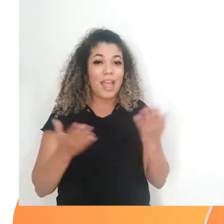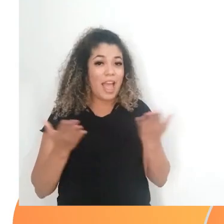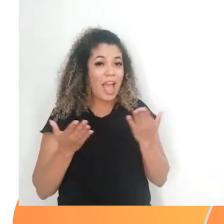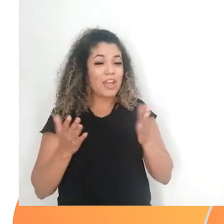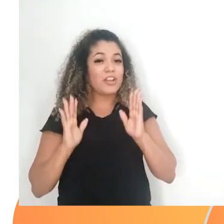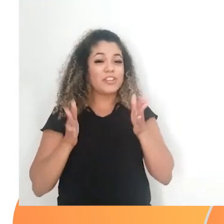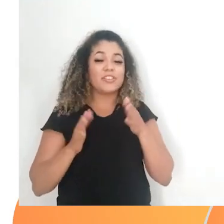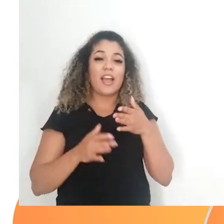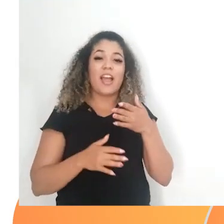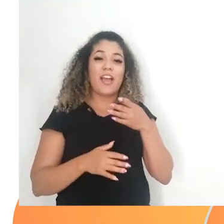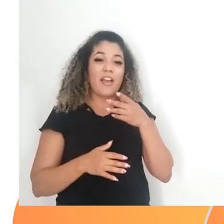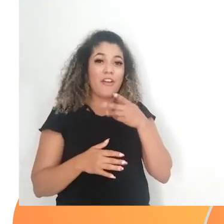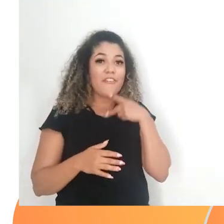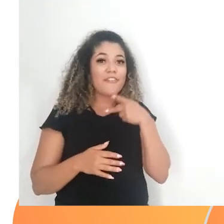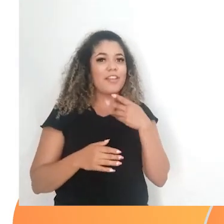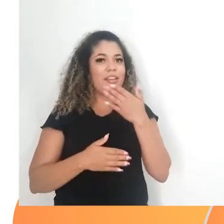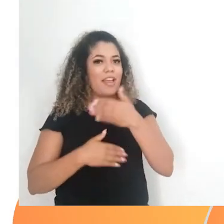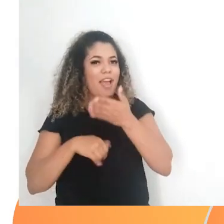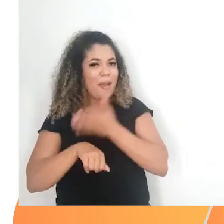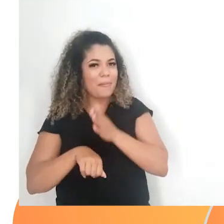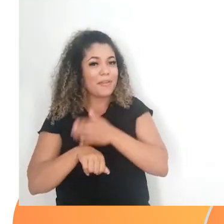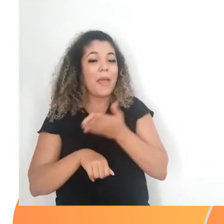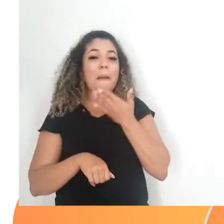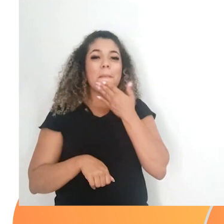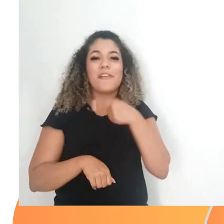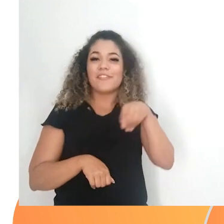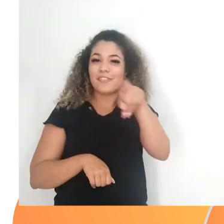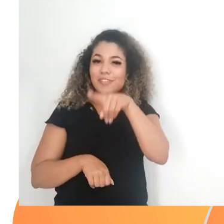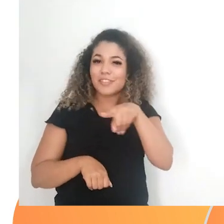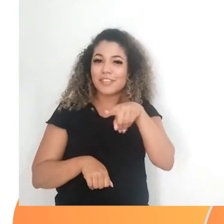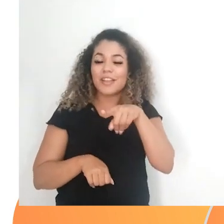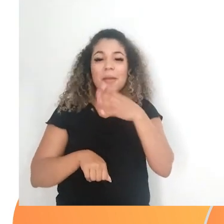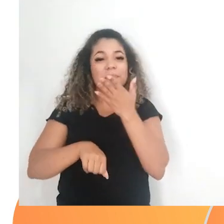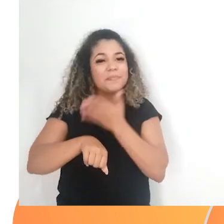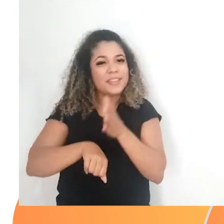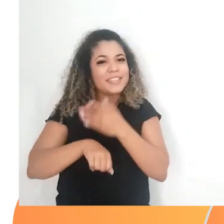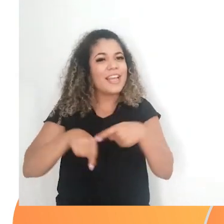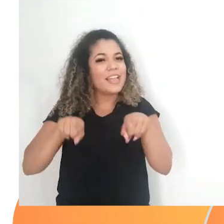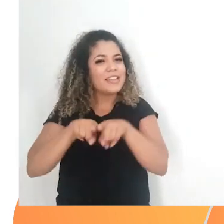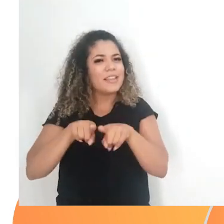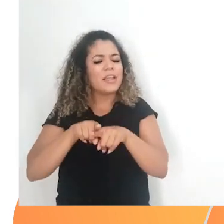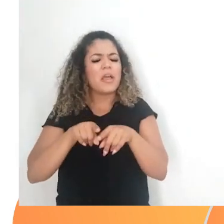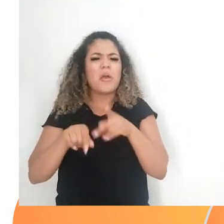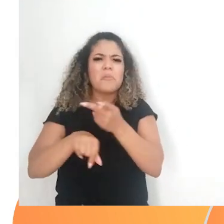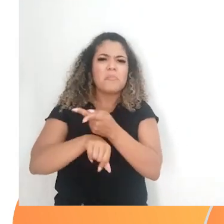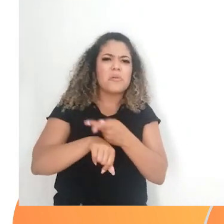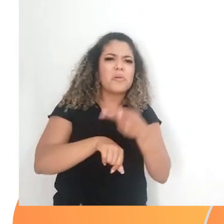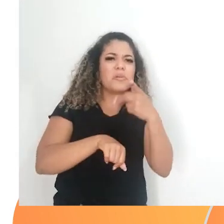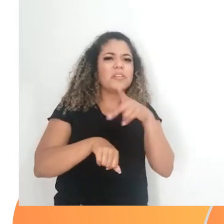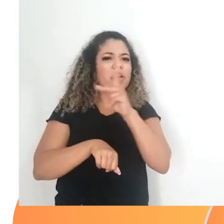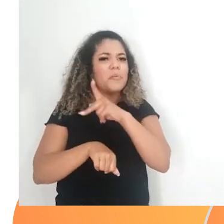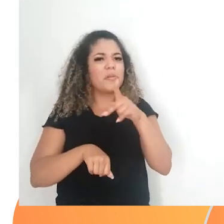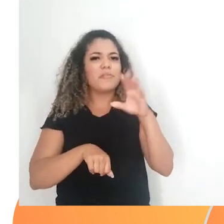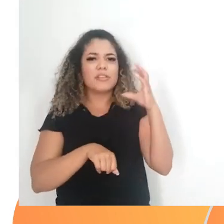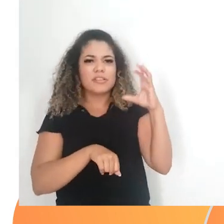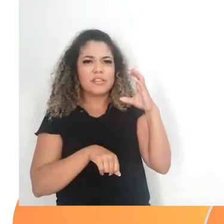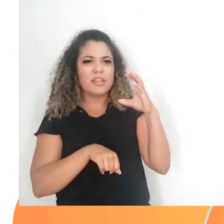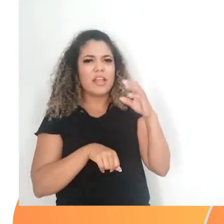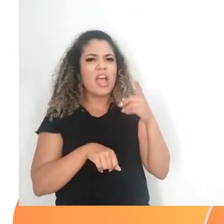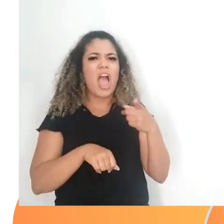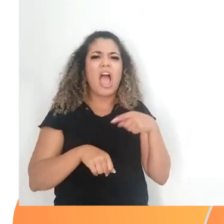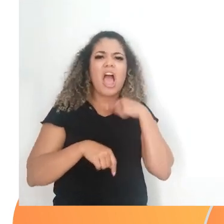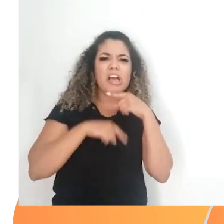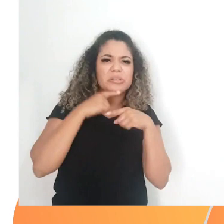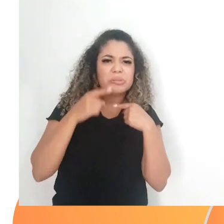Bom, agora que nós vimos o nosso animal arbóreo na prática, eu peço para você praticar. Procure o seu professor de ciências,